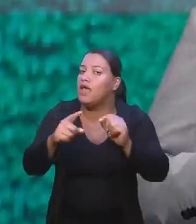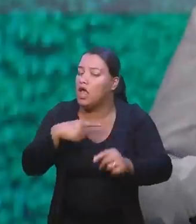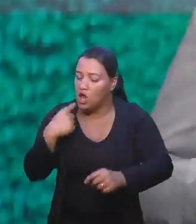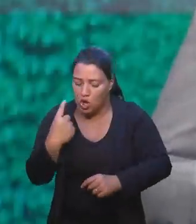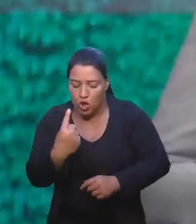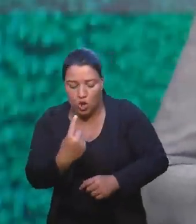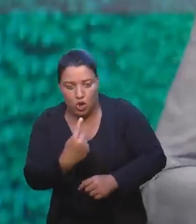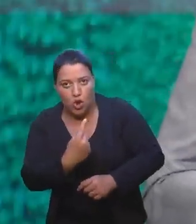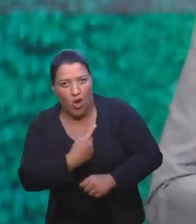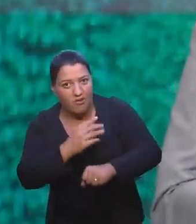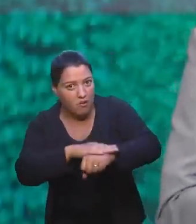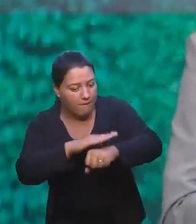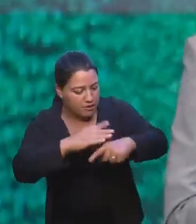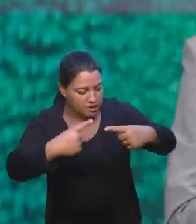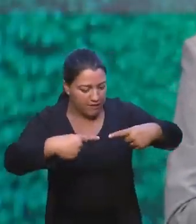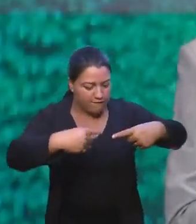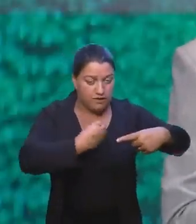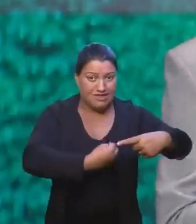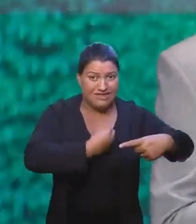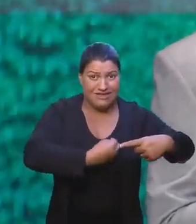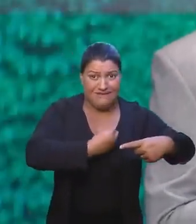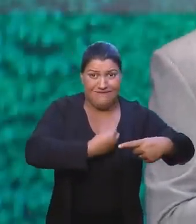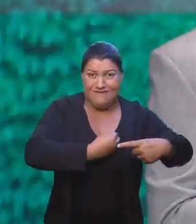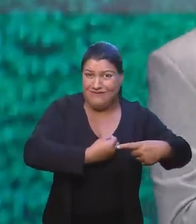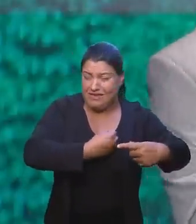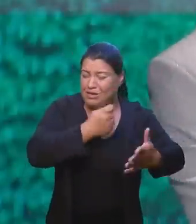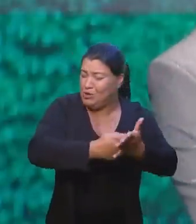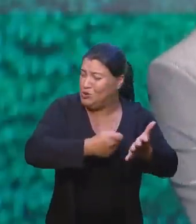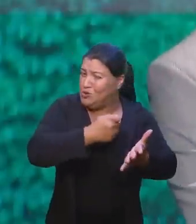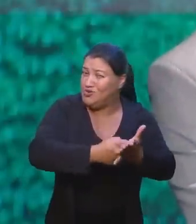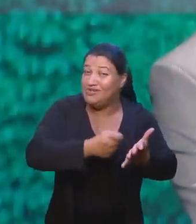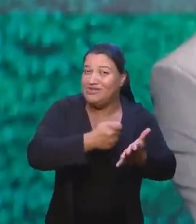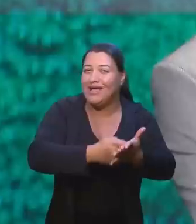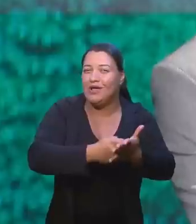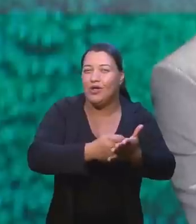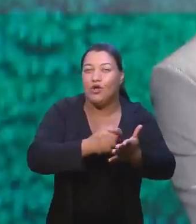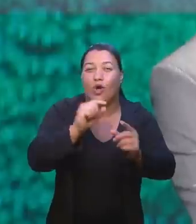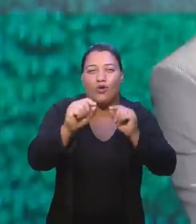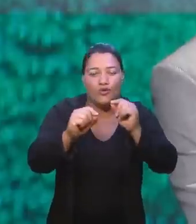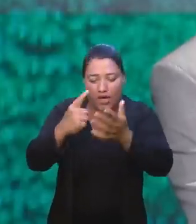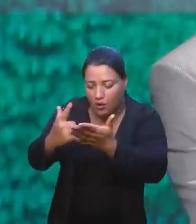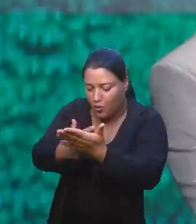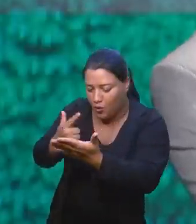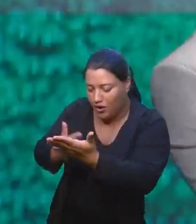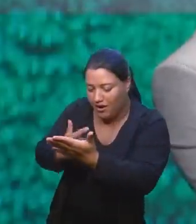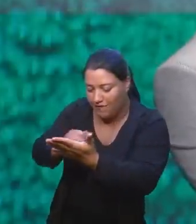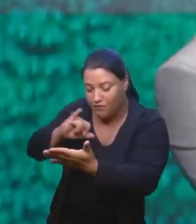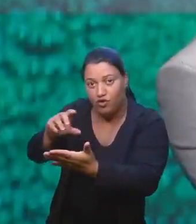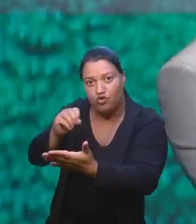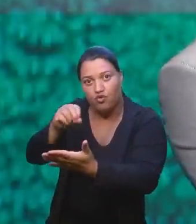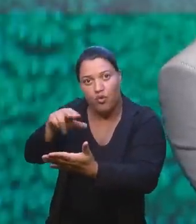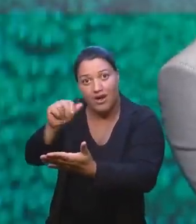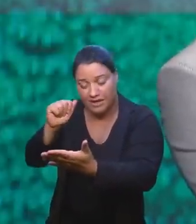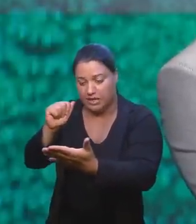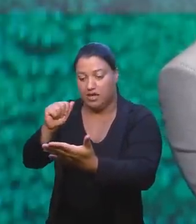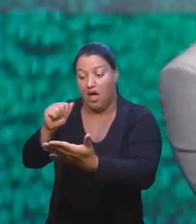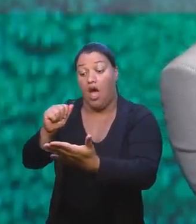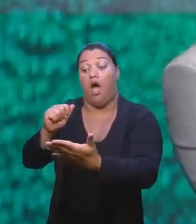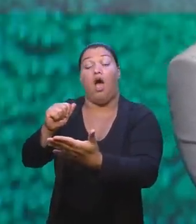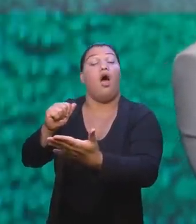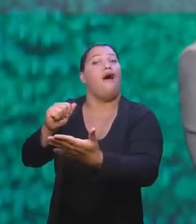passando por determinados desafios e lutas intensas, nós não vamos ali em Joana de Ângeles e achamos uma lição que